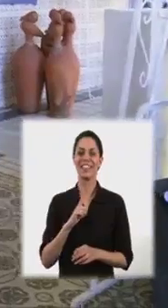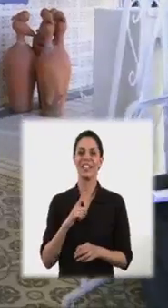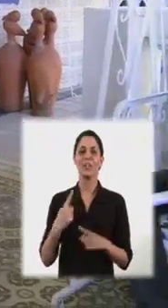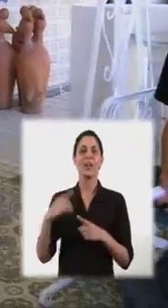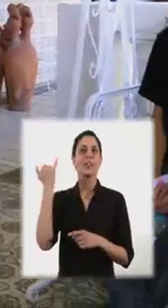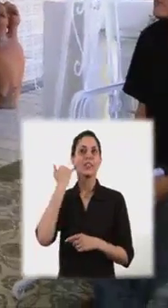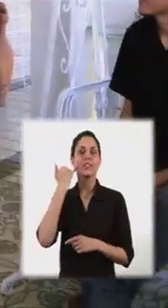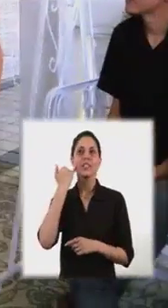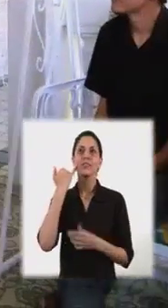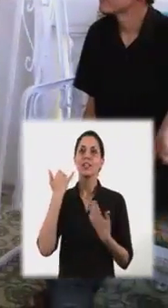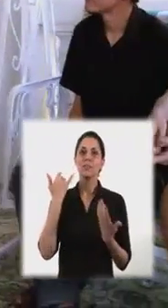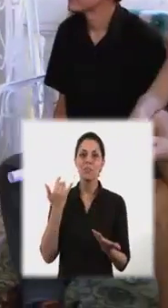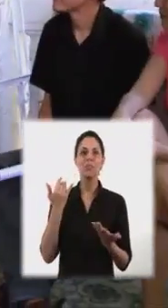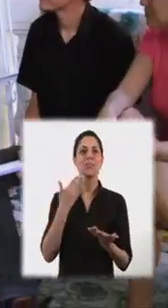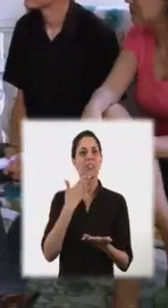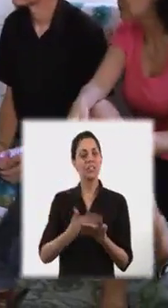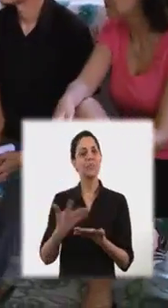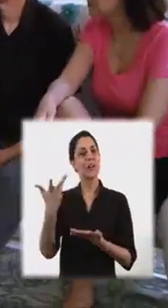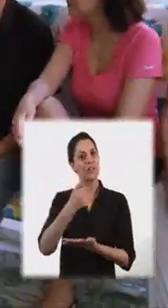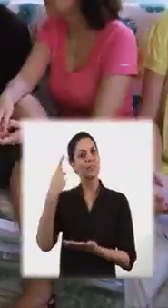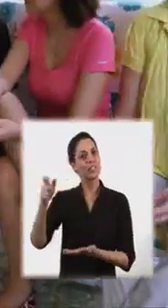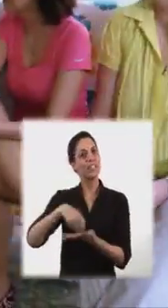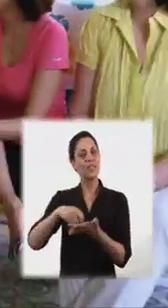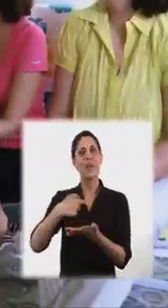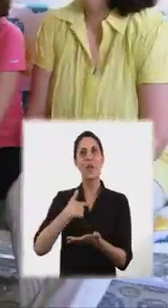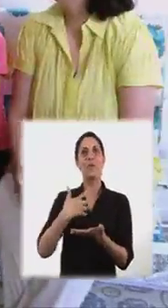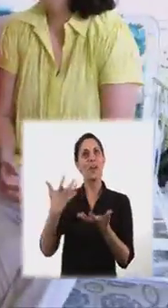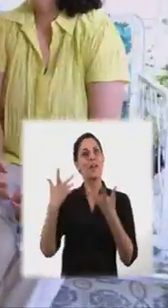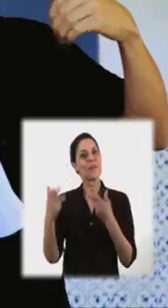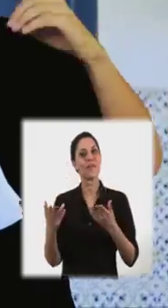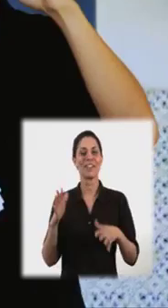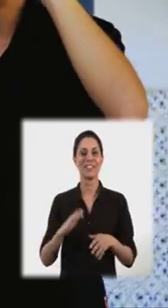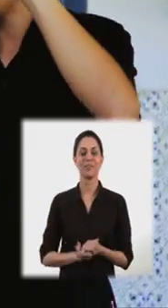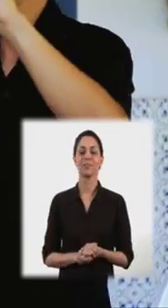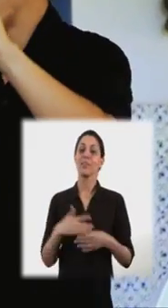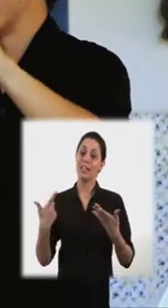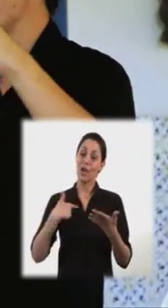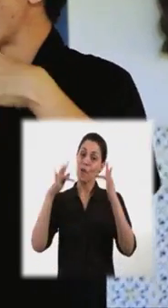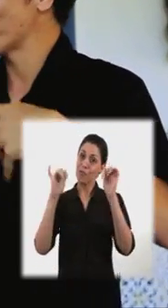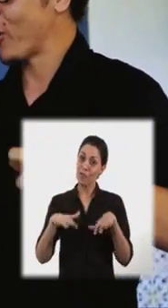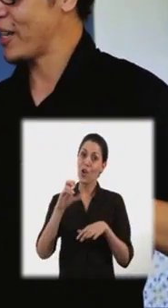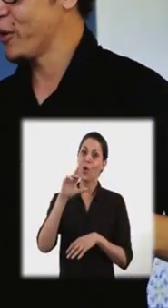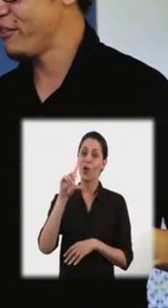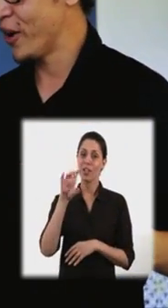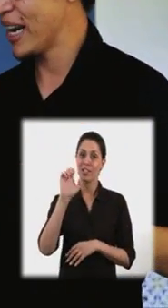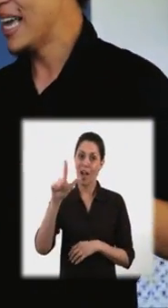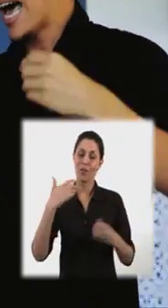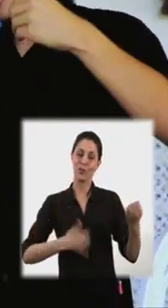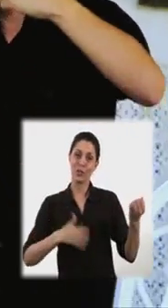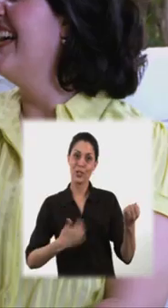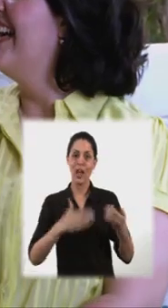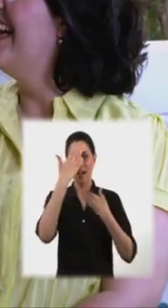poemas que a gente escuta e diz: rapaz, esse cara fez um trabalho que eu gostaria de ter feito. Então termina o cordel com o tocador de